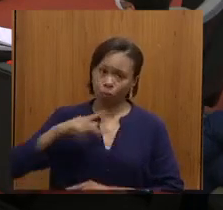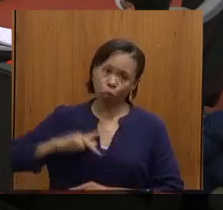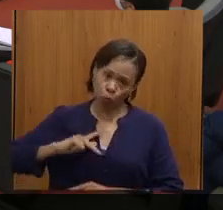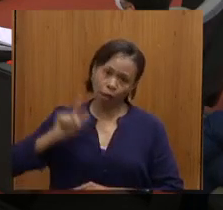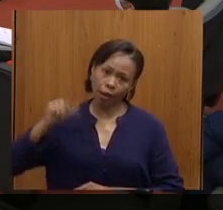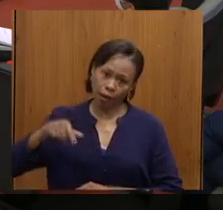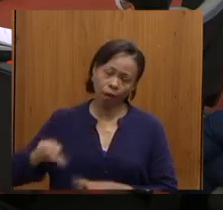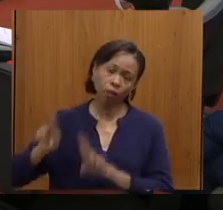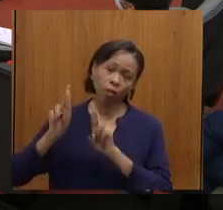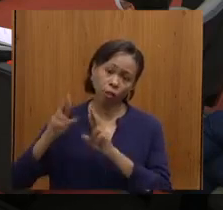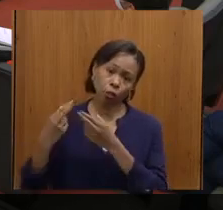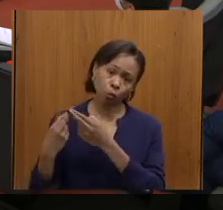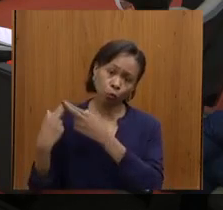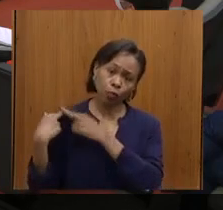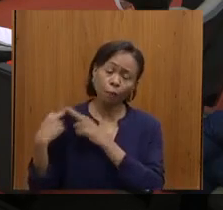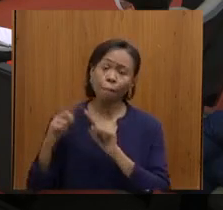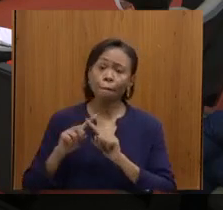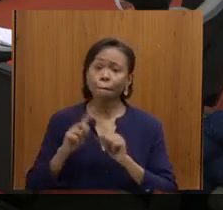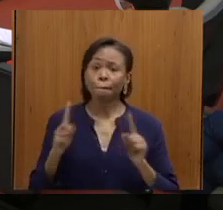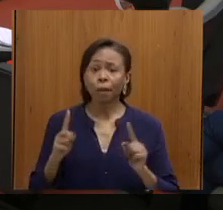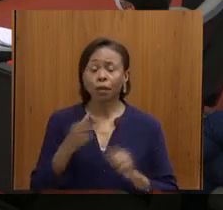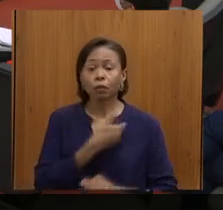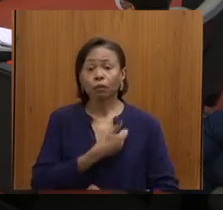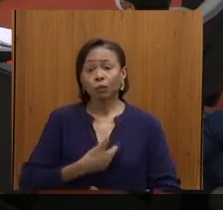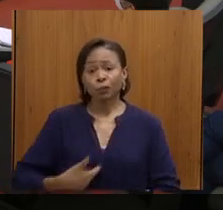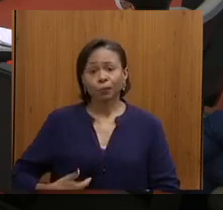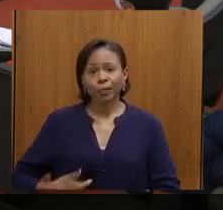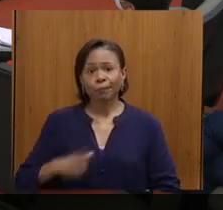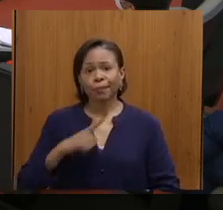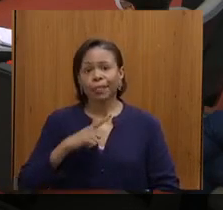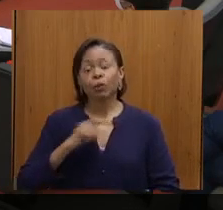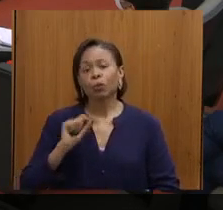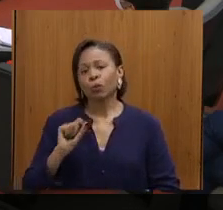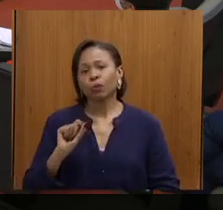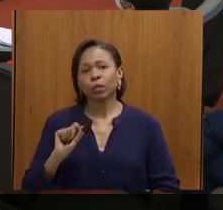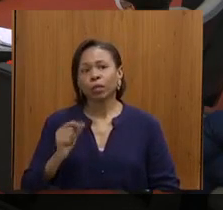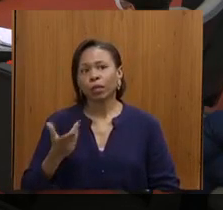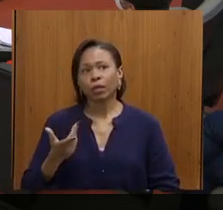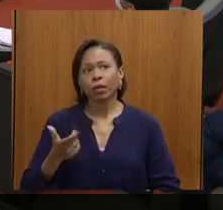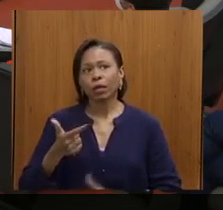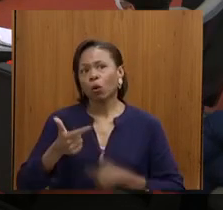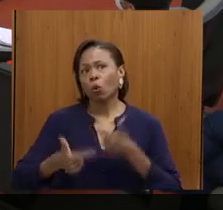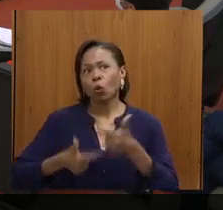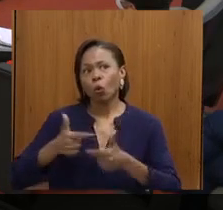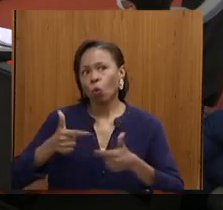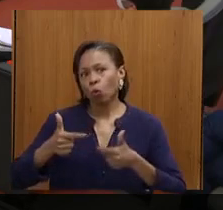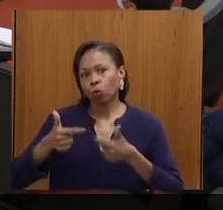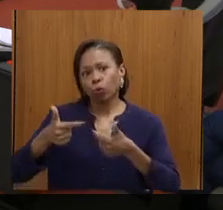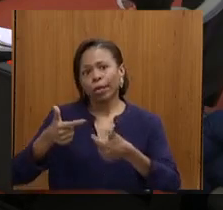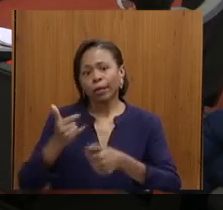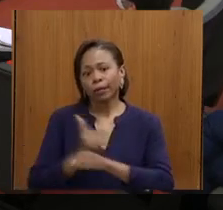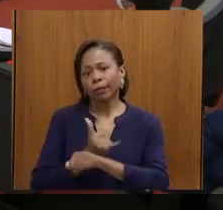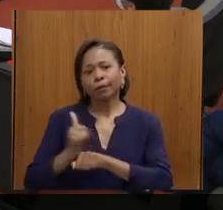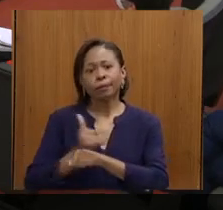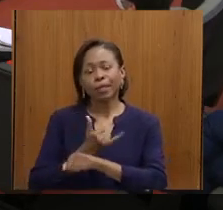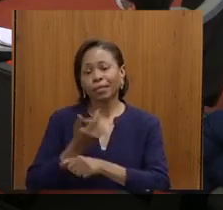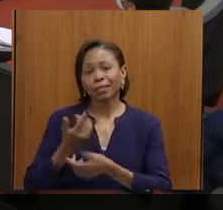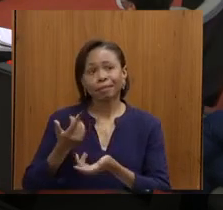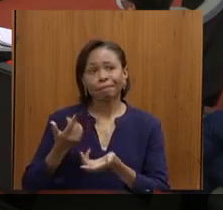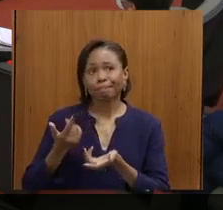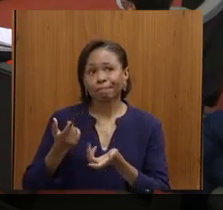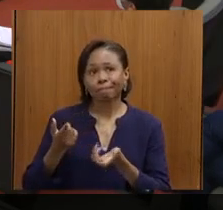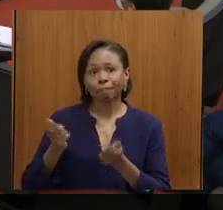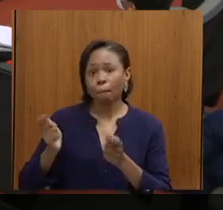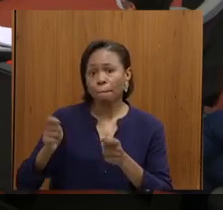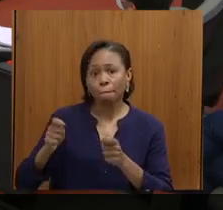mas o governo, ele tem uma dinâmica dentro da Comissão de Comprometentes que pode,